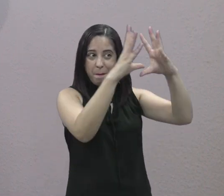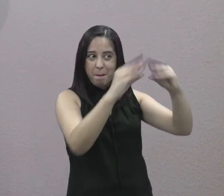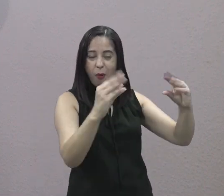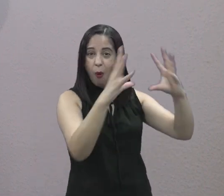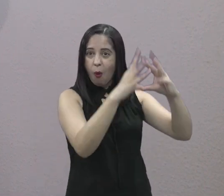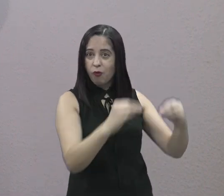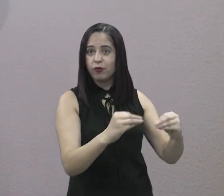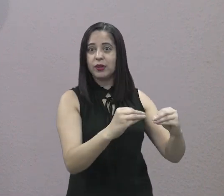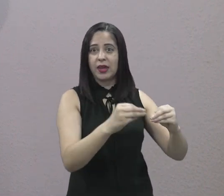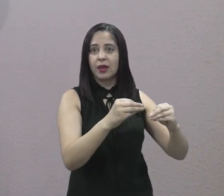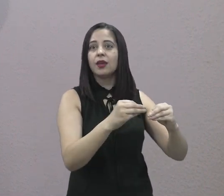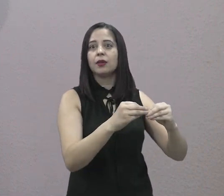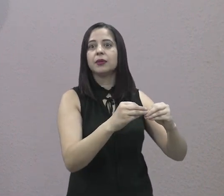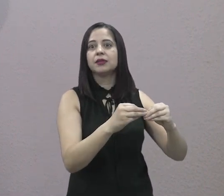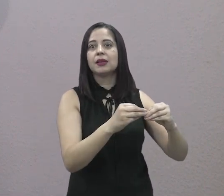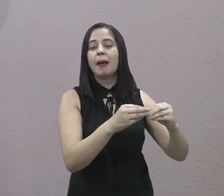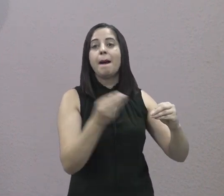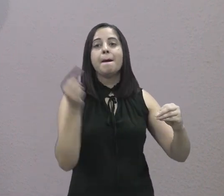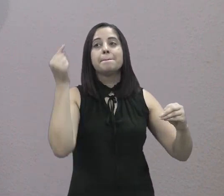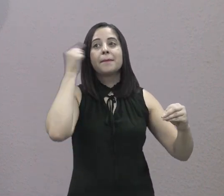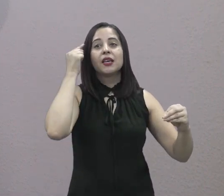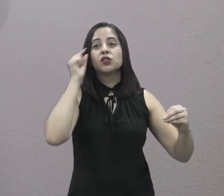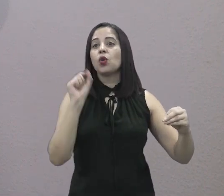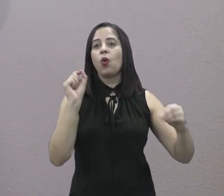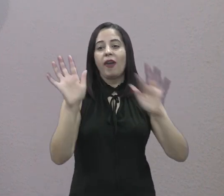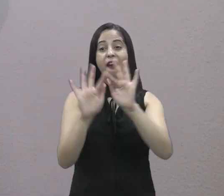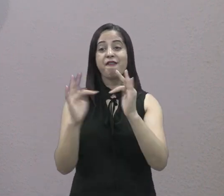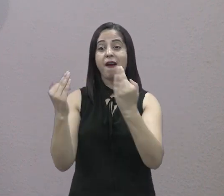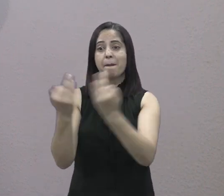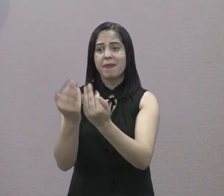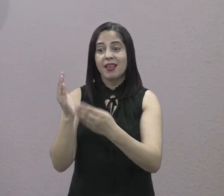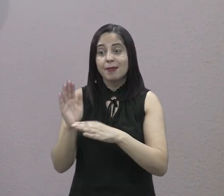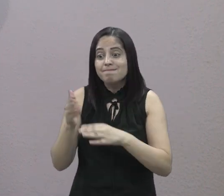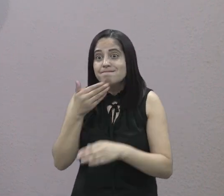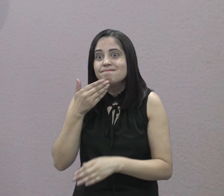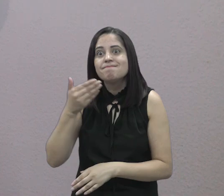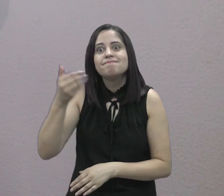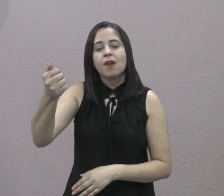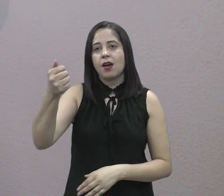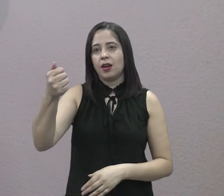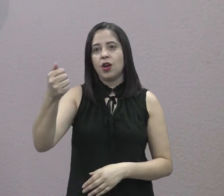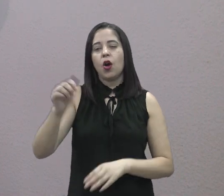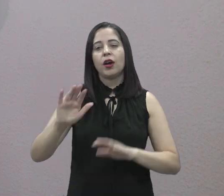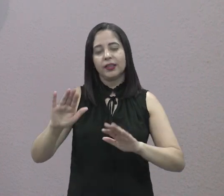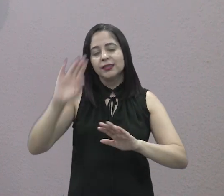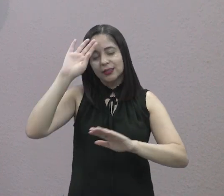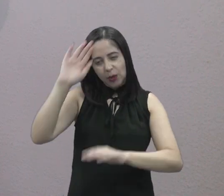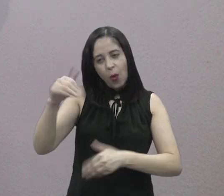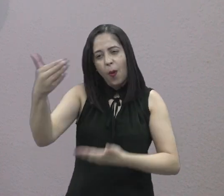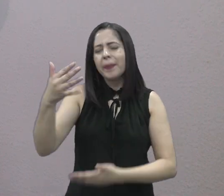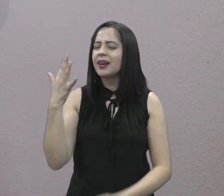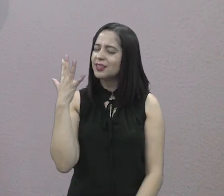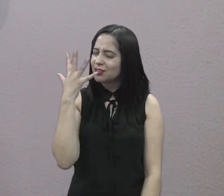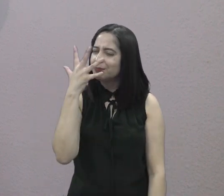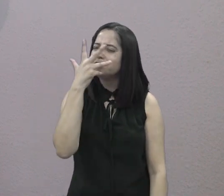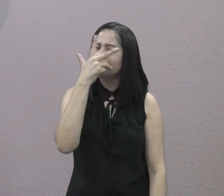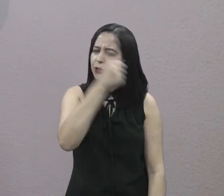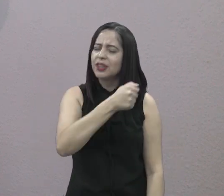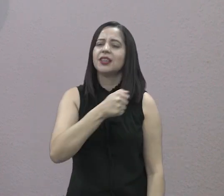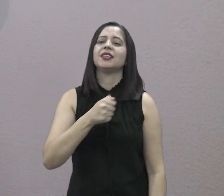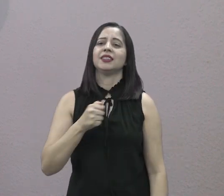guerreiro que quis conquistar algo melhor para si e para sua família, né? Então é uma homenagem muito bonita que faz com que